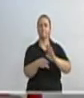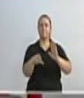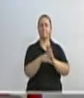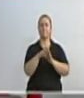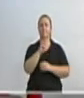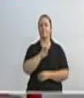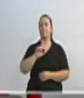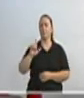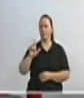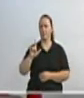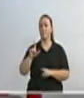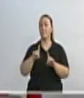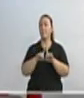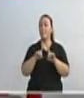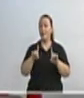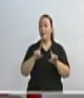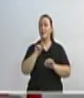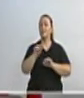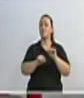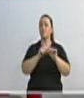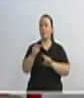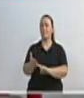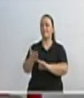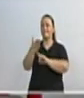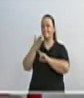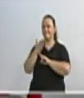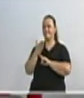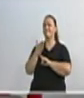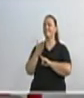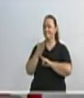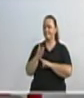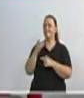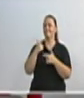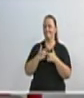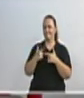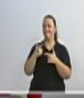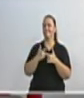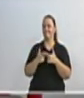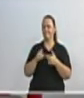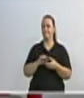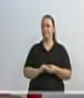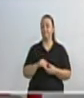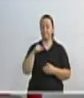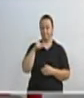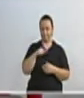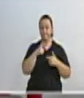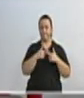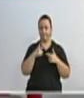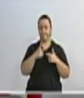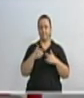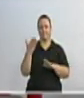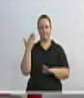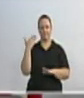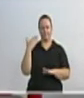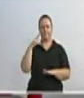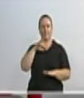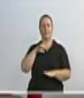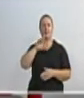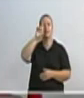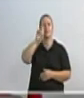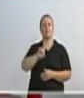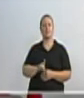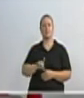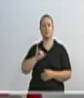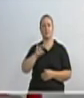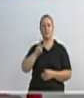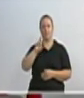município, mas eles nos apresentaram algumas dificuldades. E essas dificuldades, o então diretor Ivo Bachmann, que hoje é o secretário da